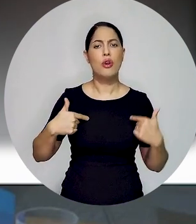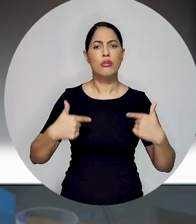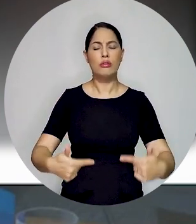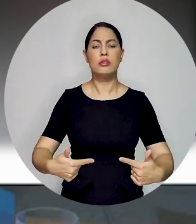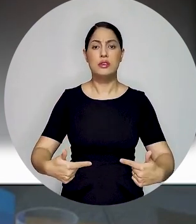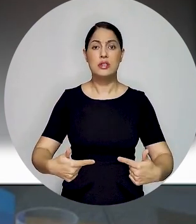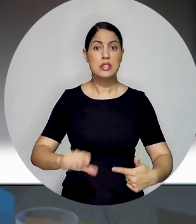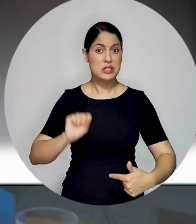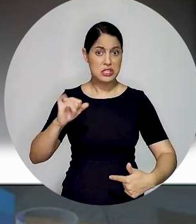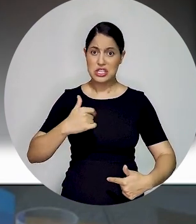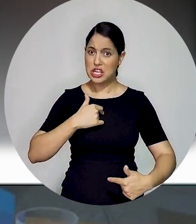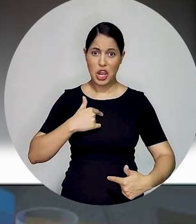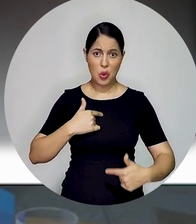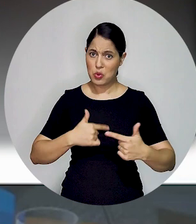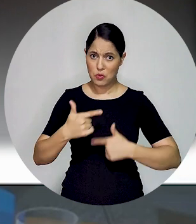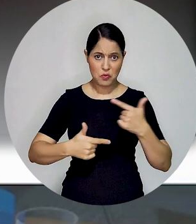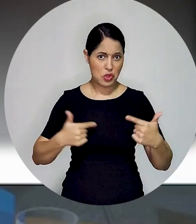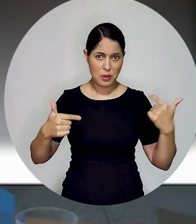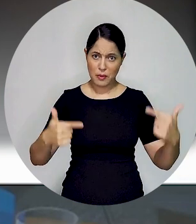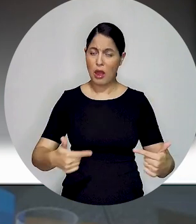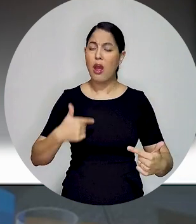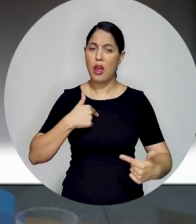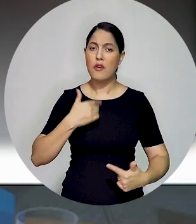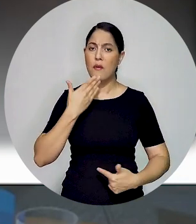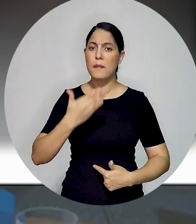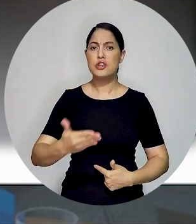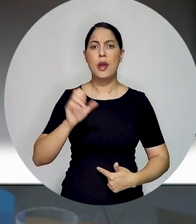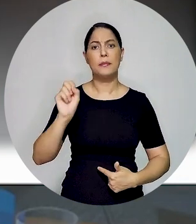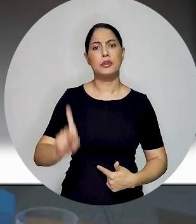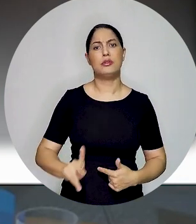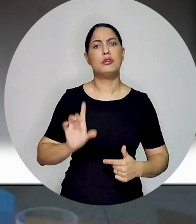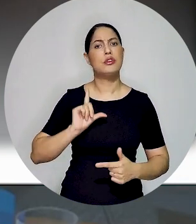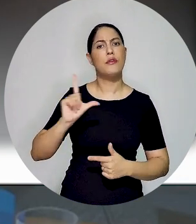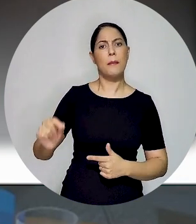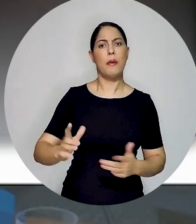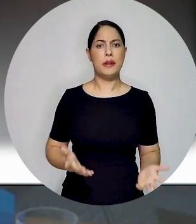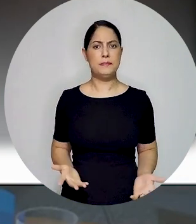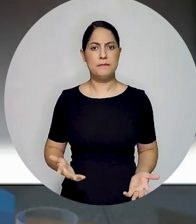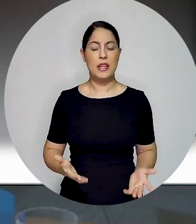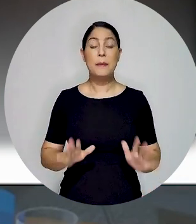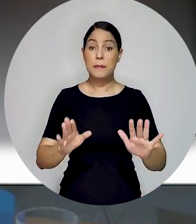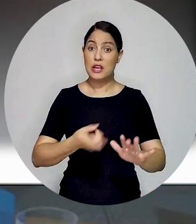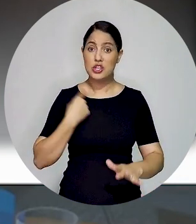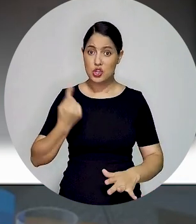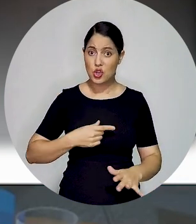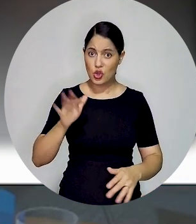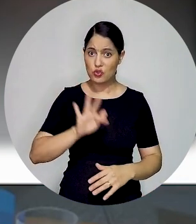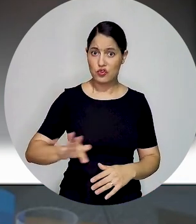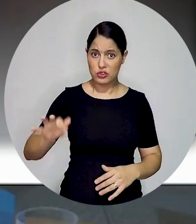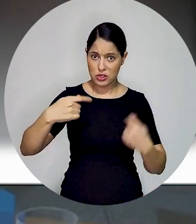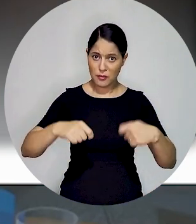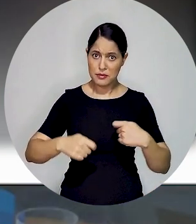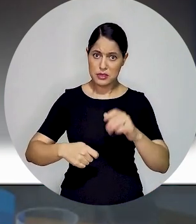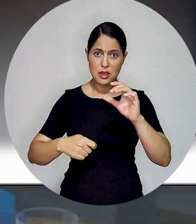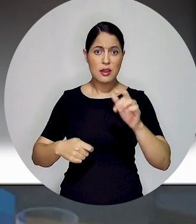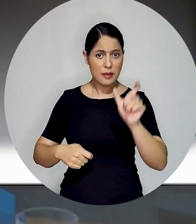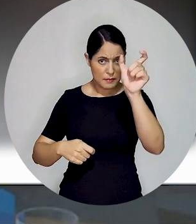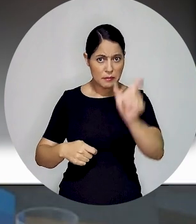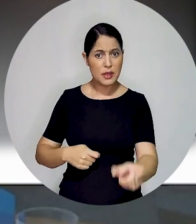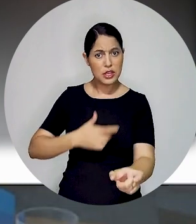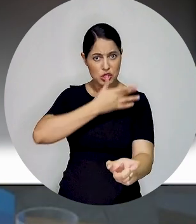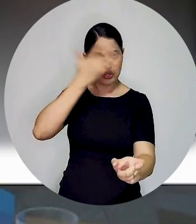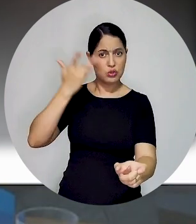tornar desnecessário, peço aposentadoria e vou embora, porque não é por aí que a gente deve exercer a nossa função. A nossa função